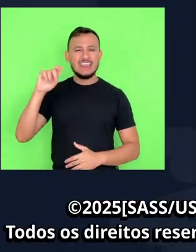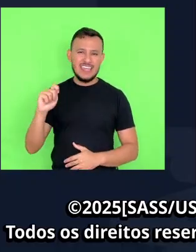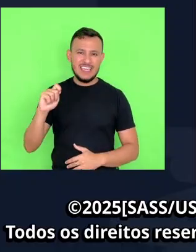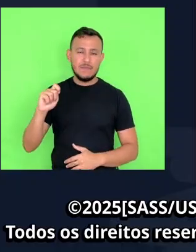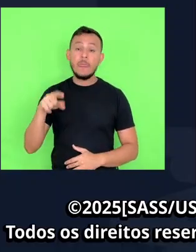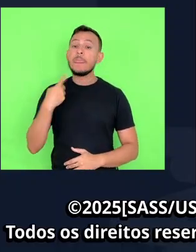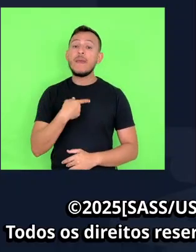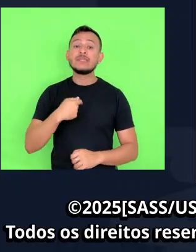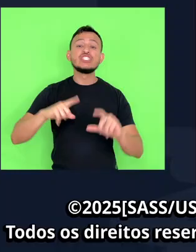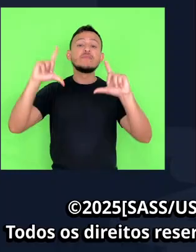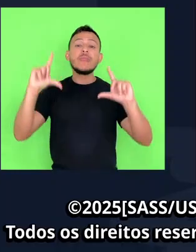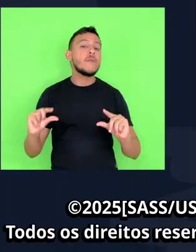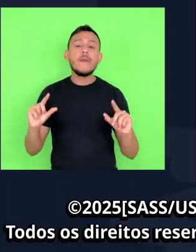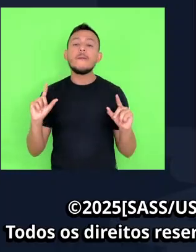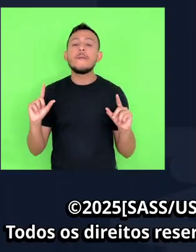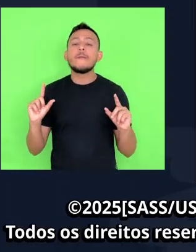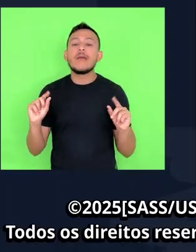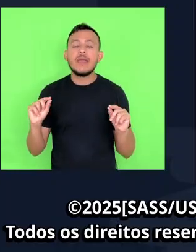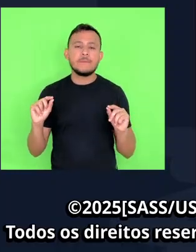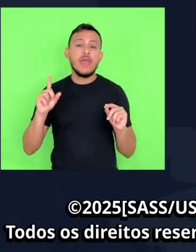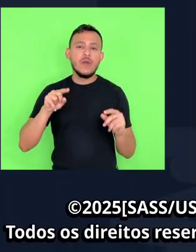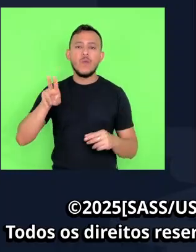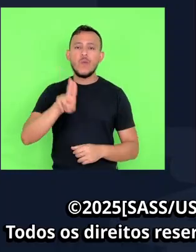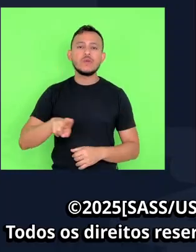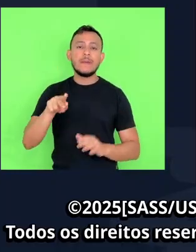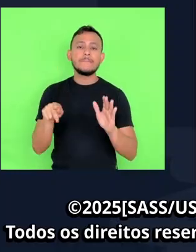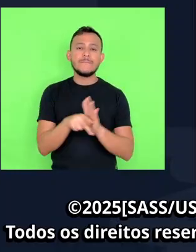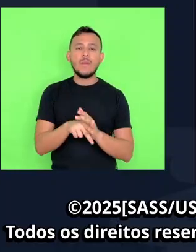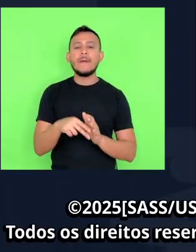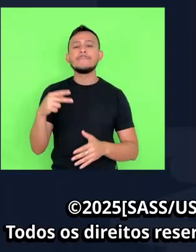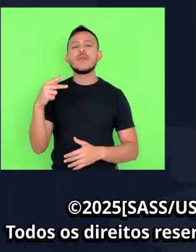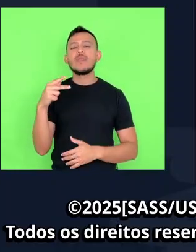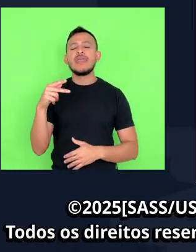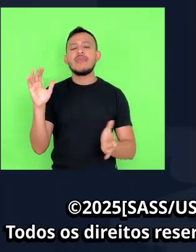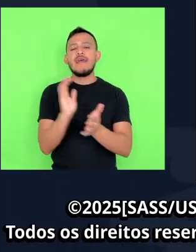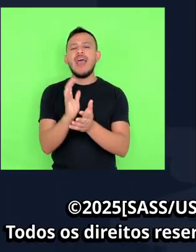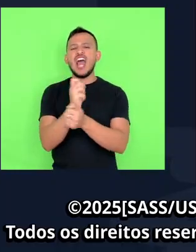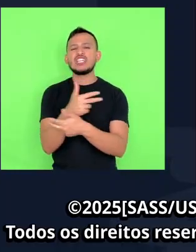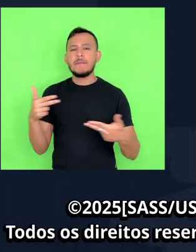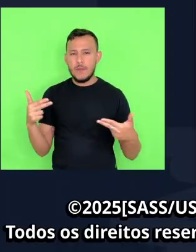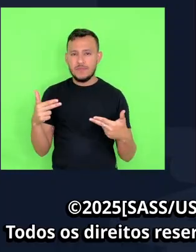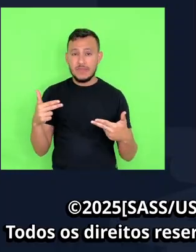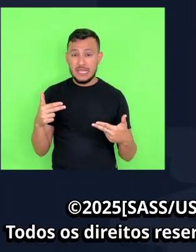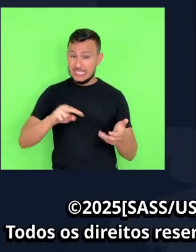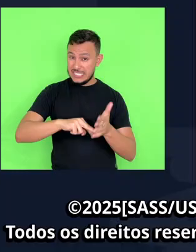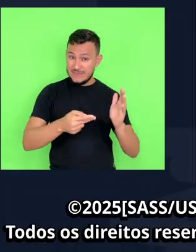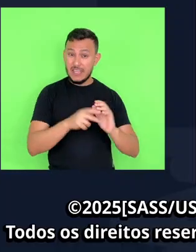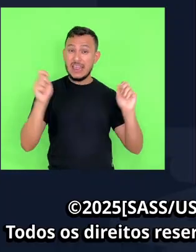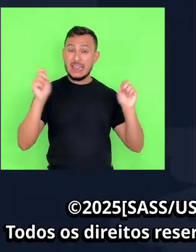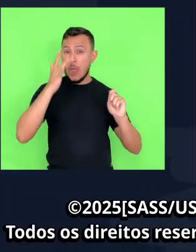temos que diminuir? Nós temos que diminuir o consumo de proteínas animais. Significa que todo mundo vai